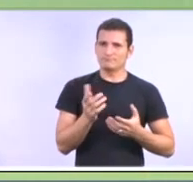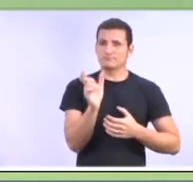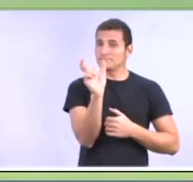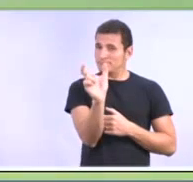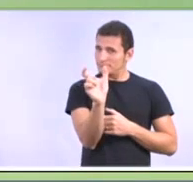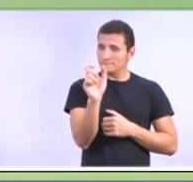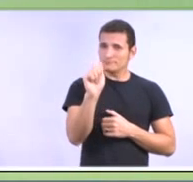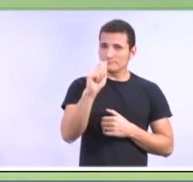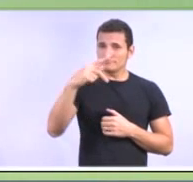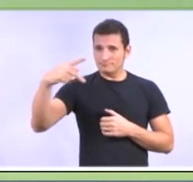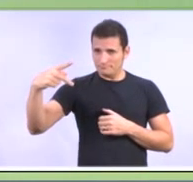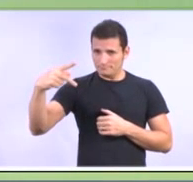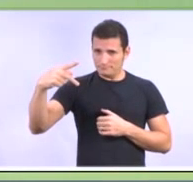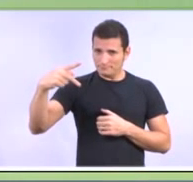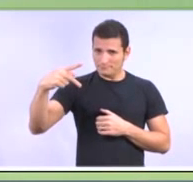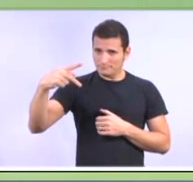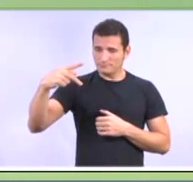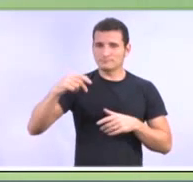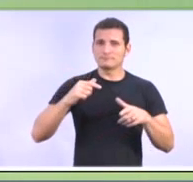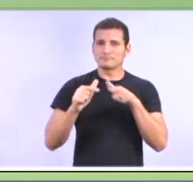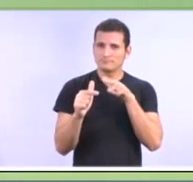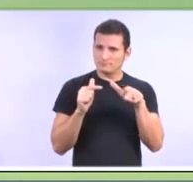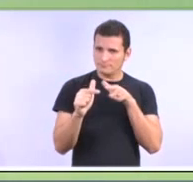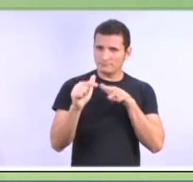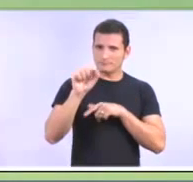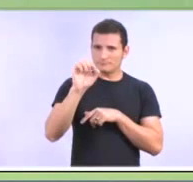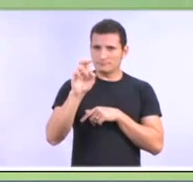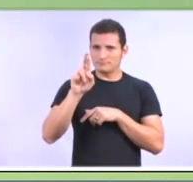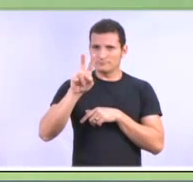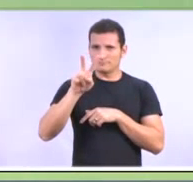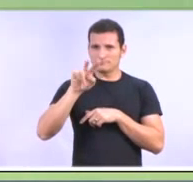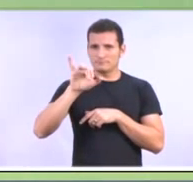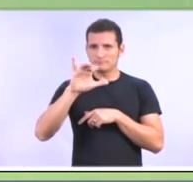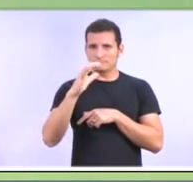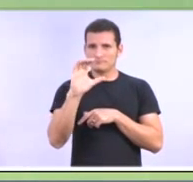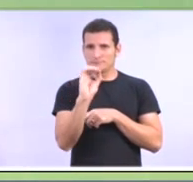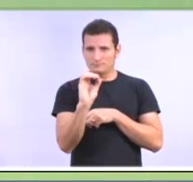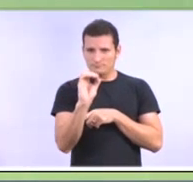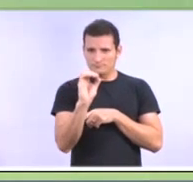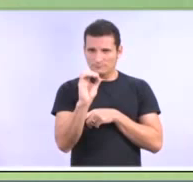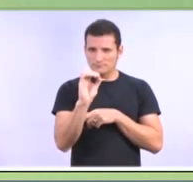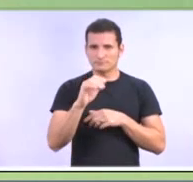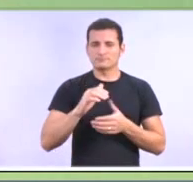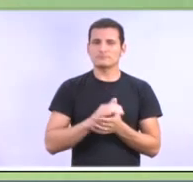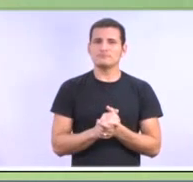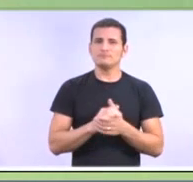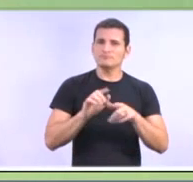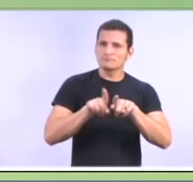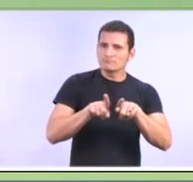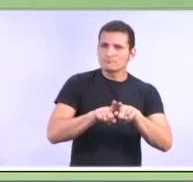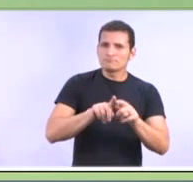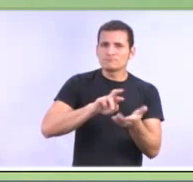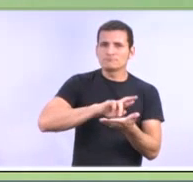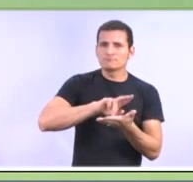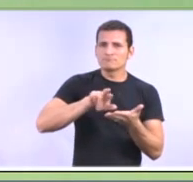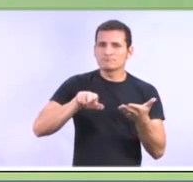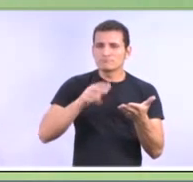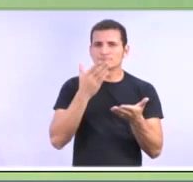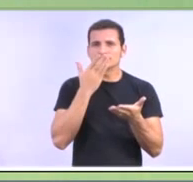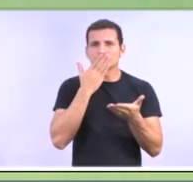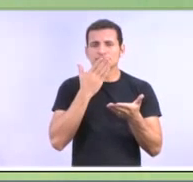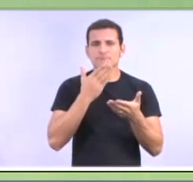palavrinha. Aplicações e serviços. Assim como operar em vários tipos diferentes de infraestrutura